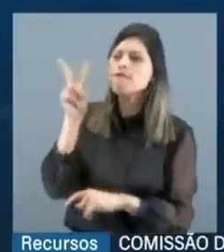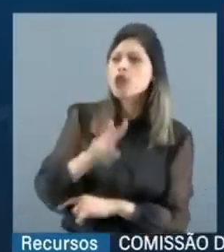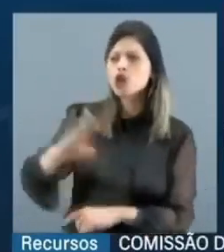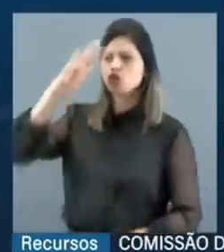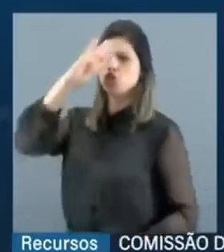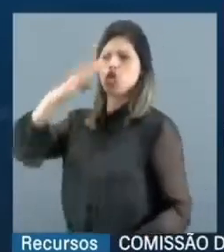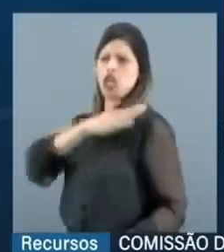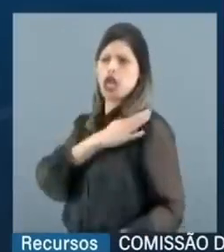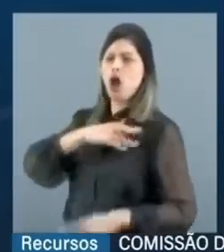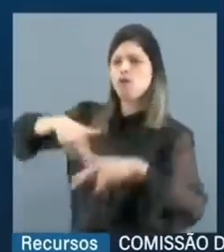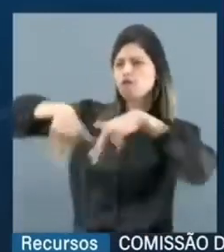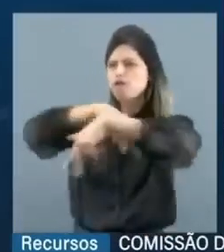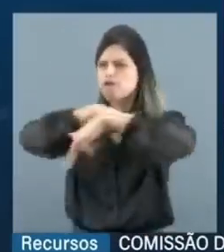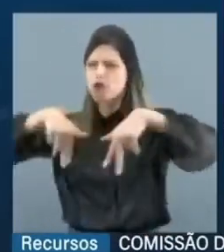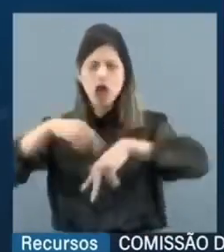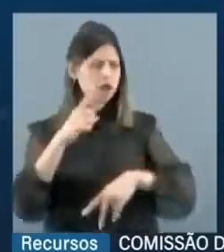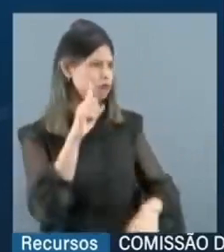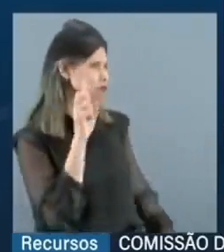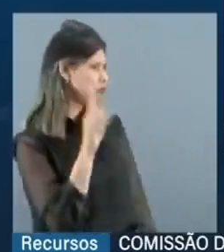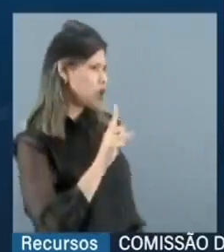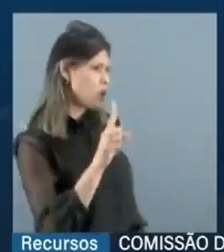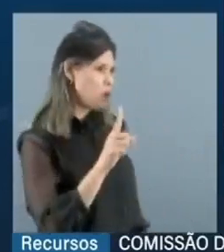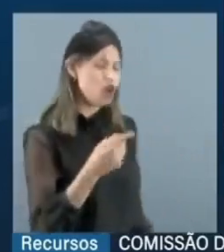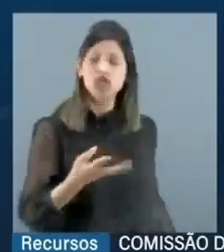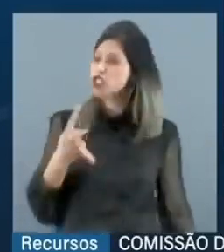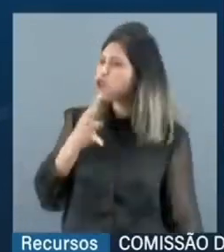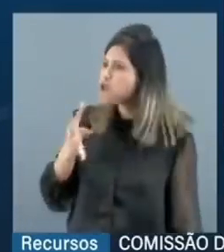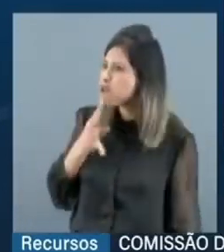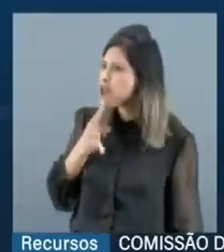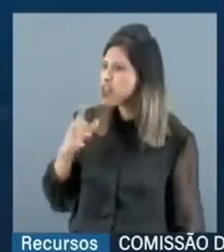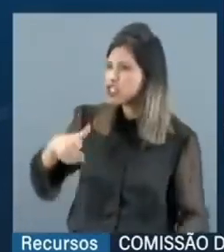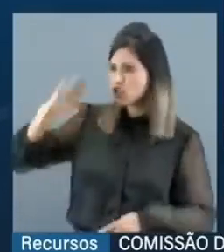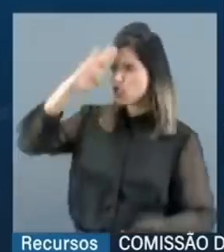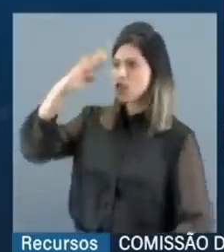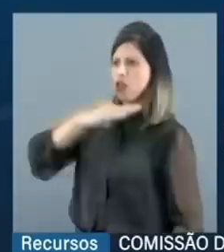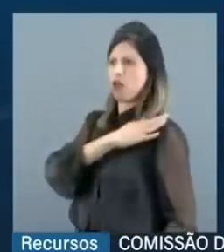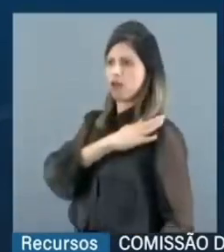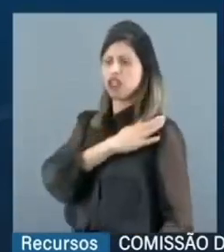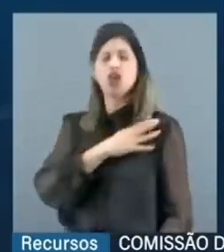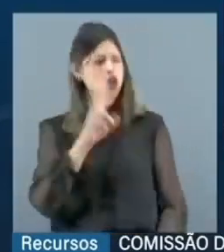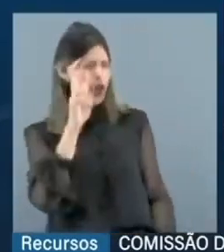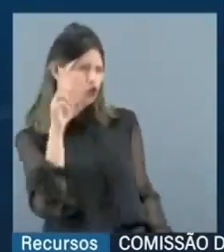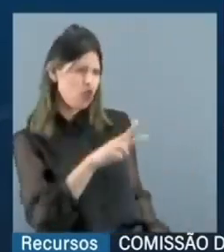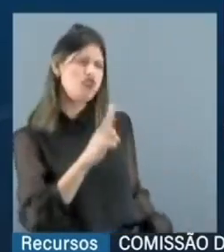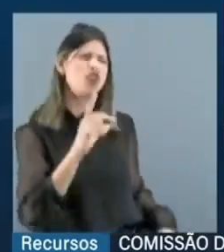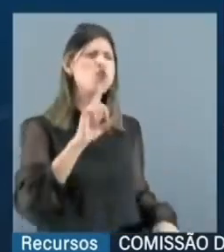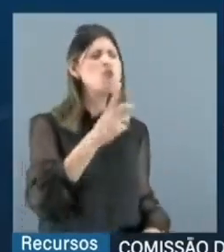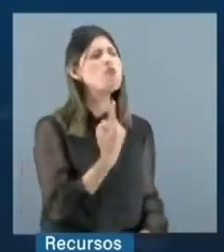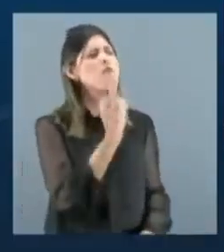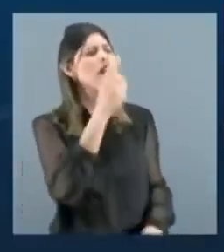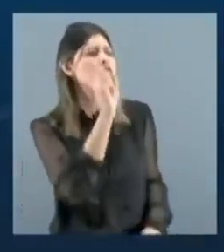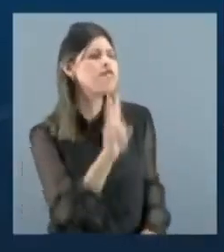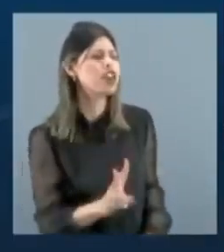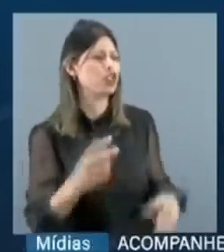pelo acampamento? Não, senhor. Conhece o general Heleno? O vi, passei por ele no shopping uma vez.